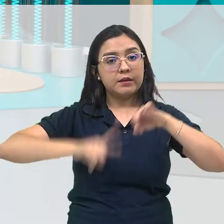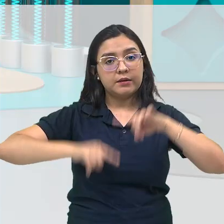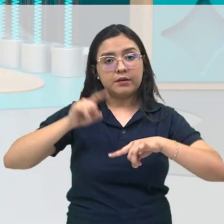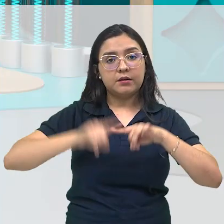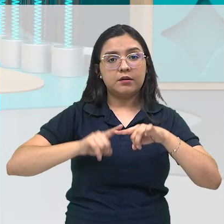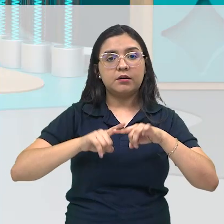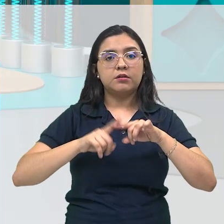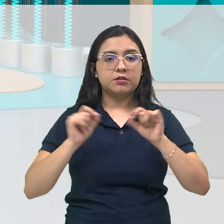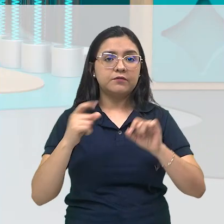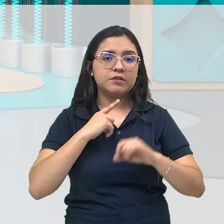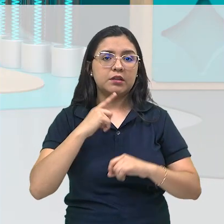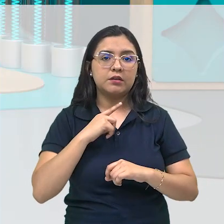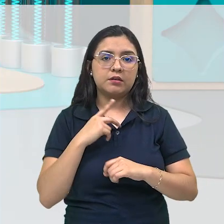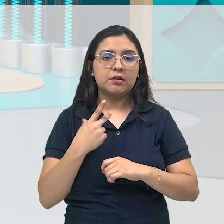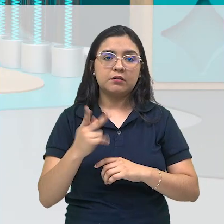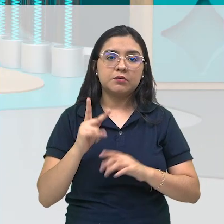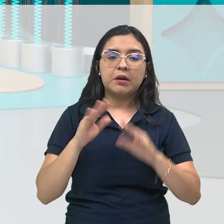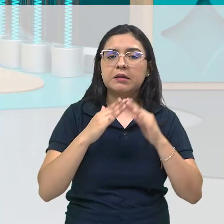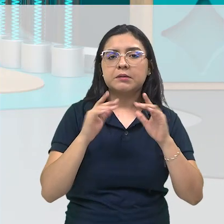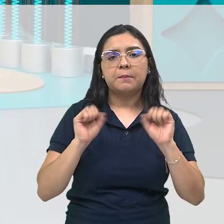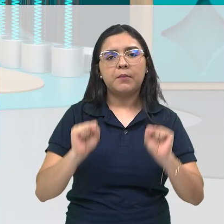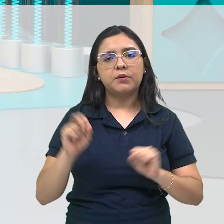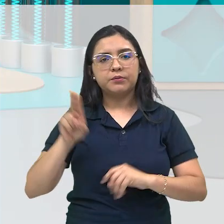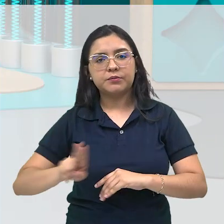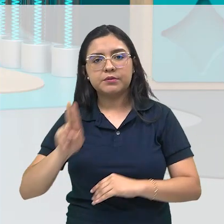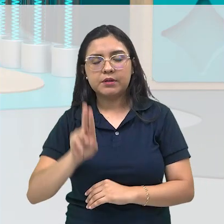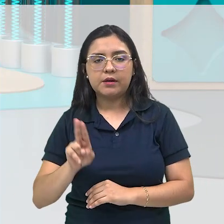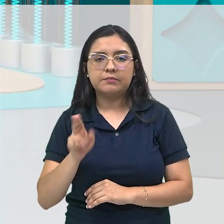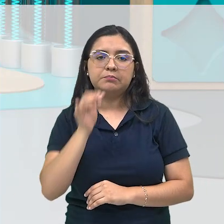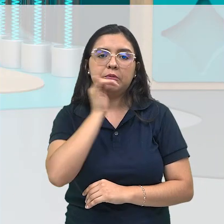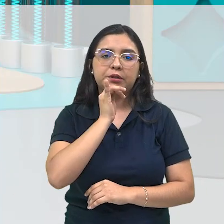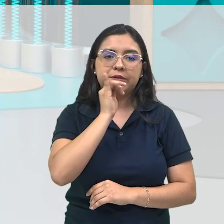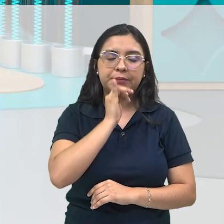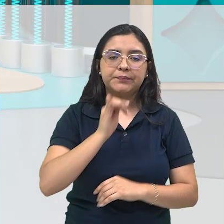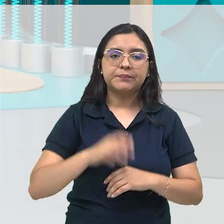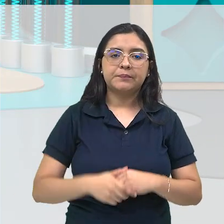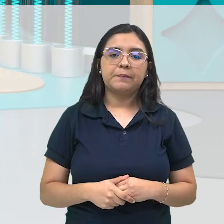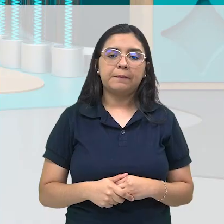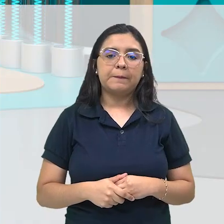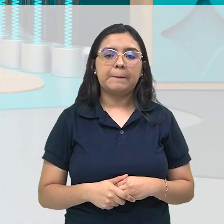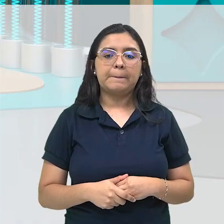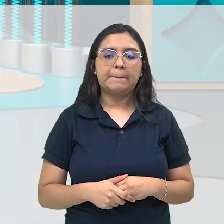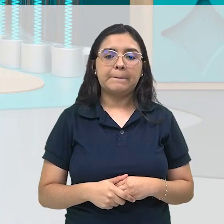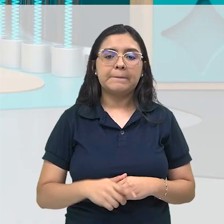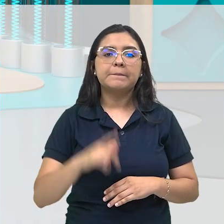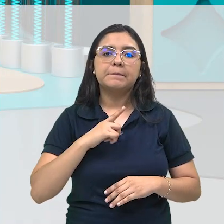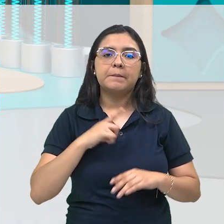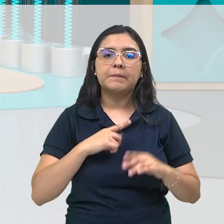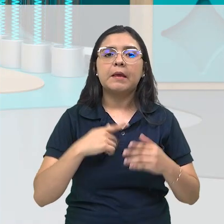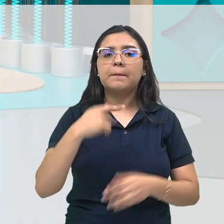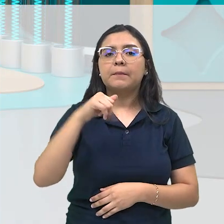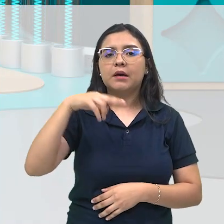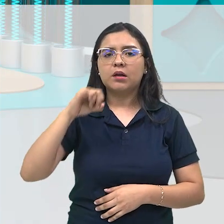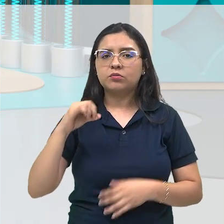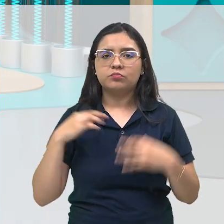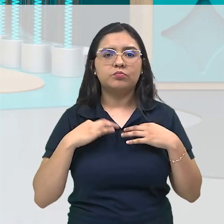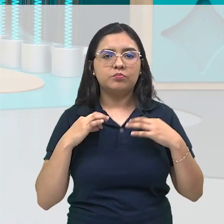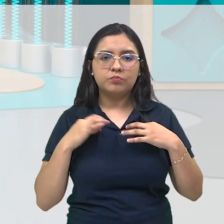material alternativo, né? Você pode utilizar aí restos de pano, ou